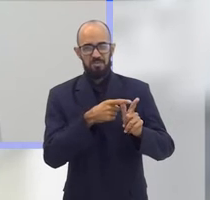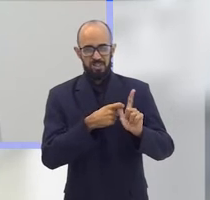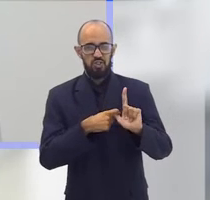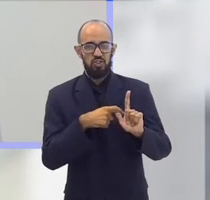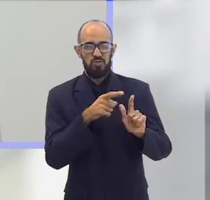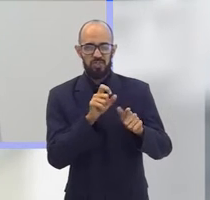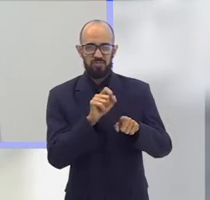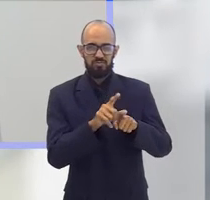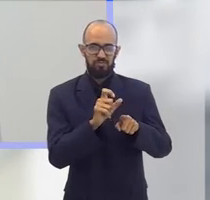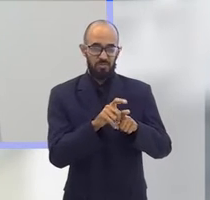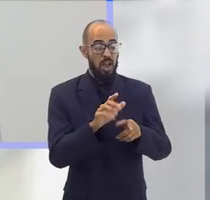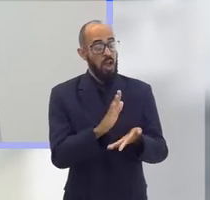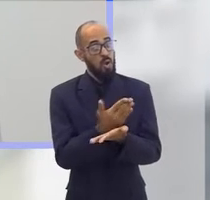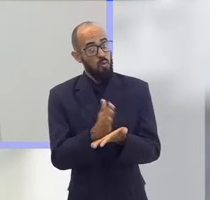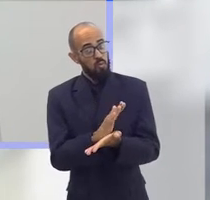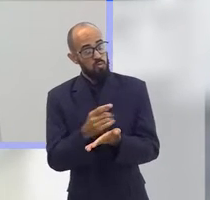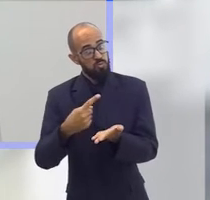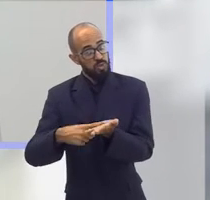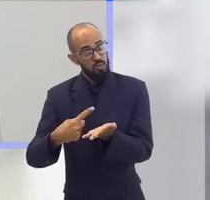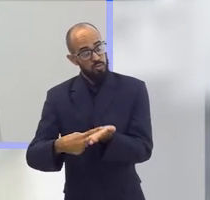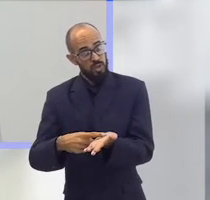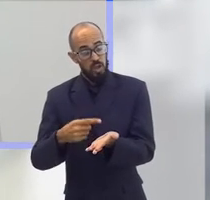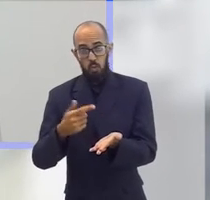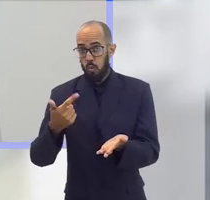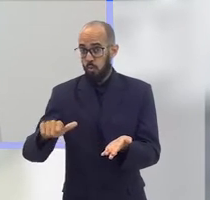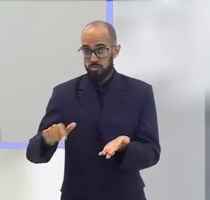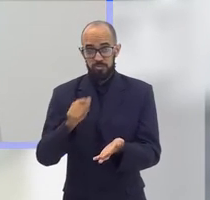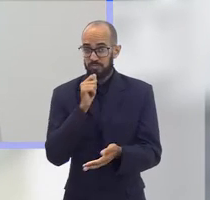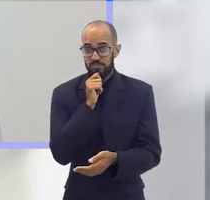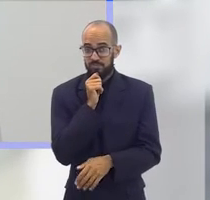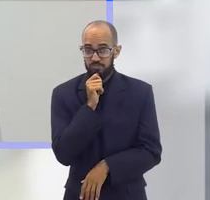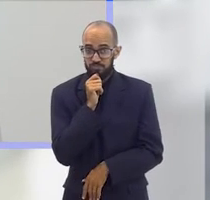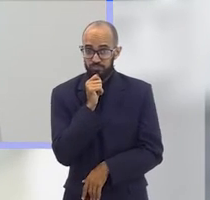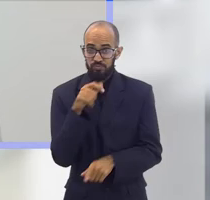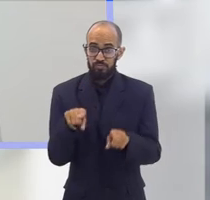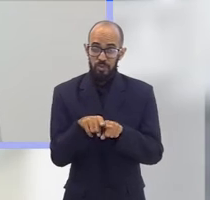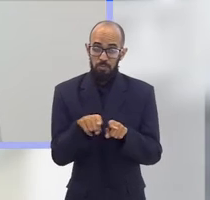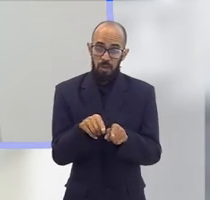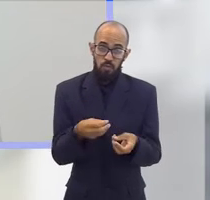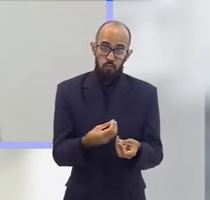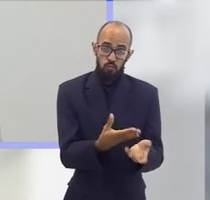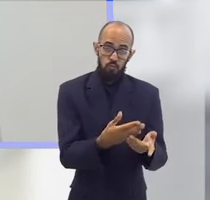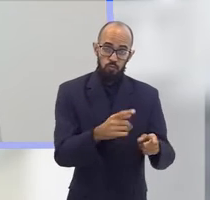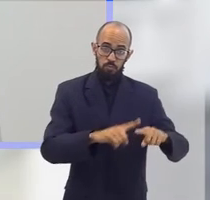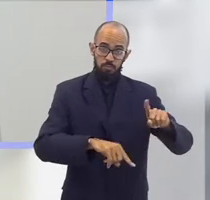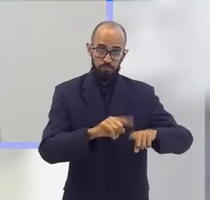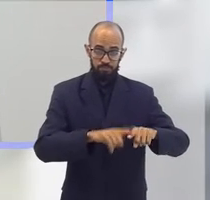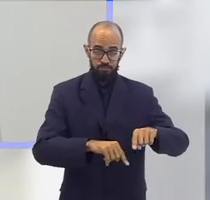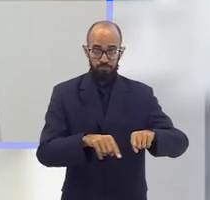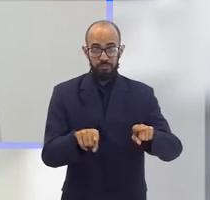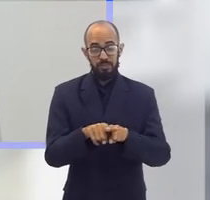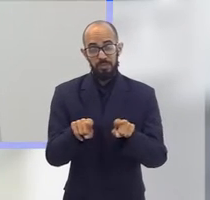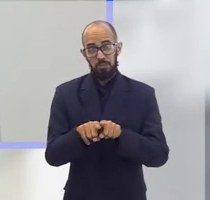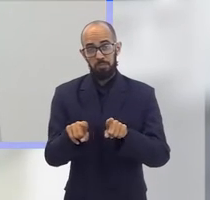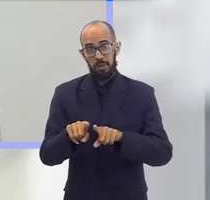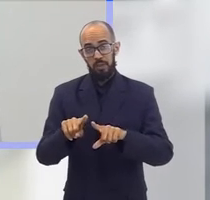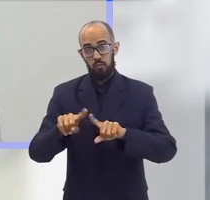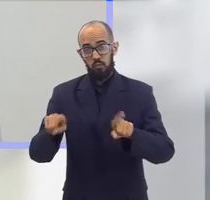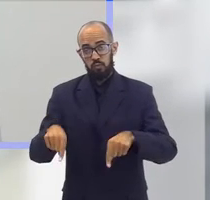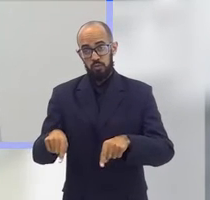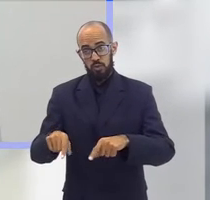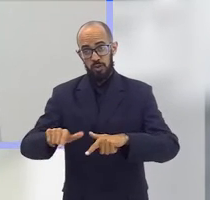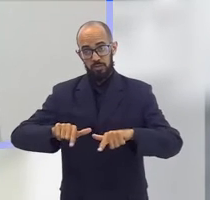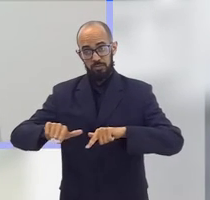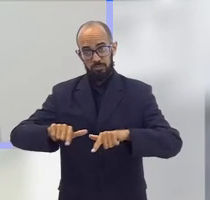locador. Alguns já negociaram, outros ainda não, por incrível que pareça. Fornecedores, trabalhista. E aí,